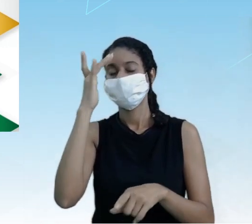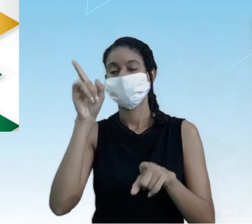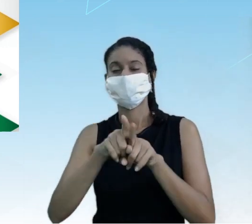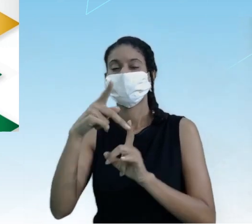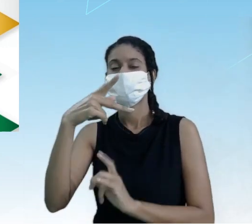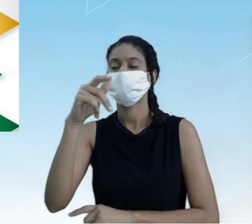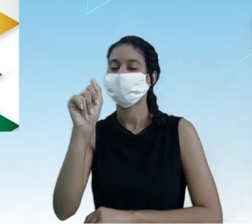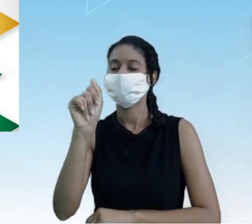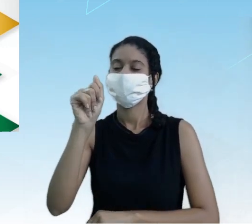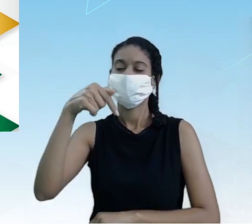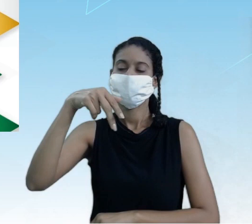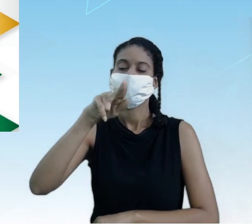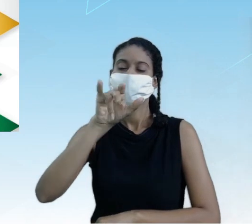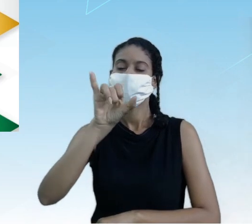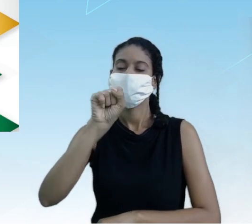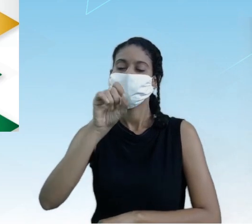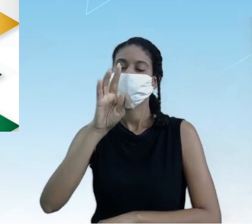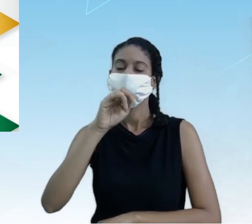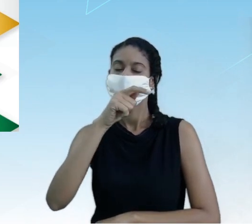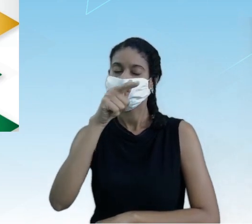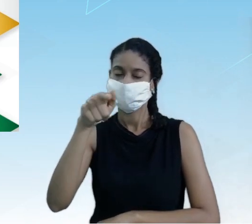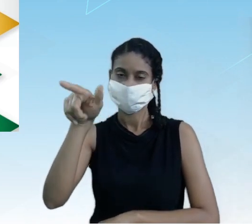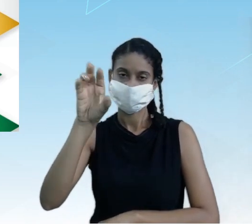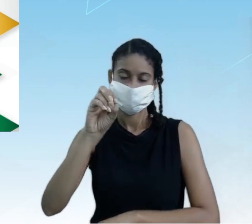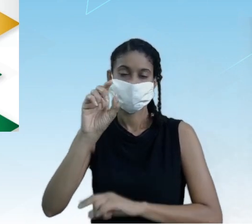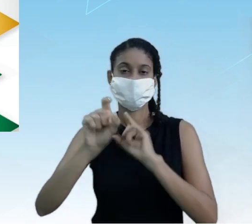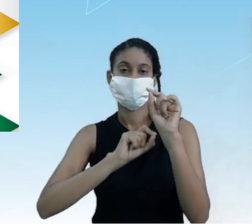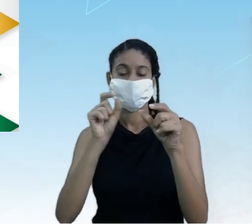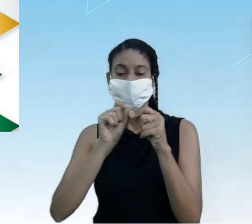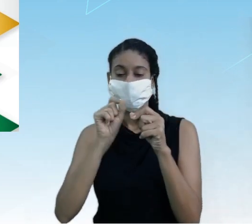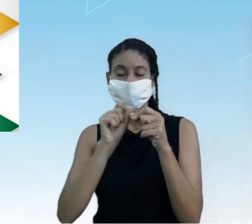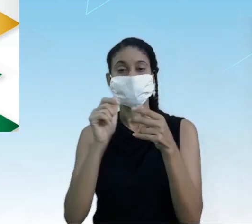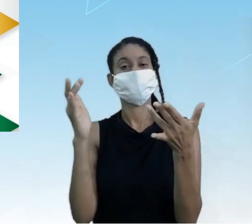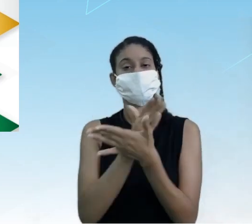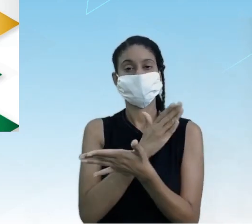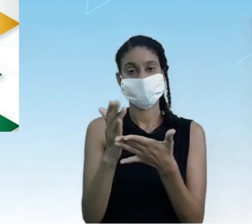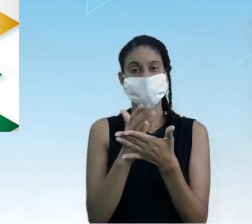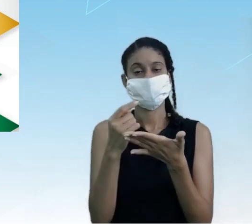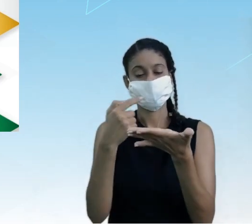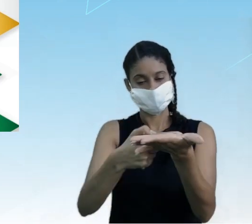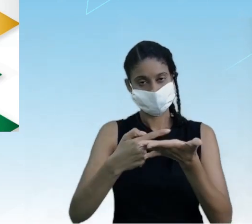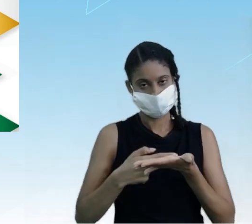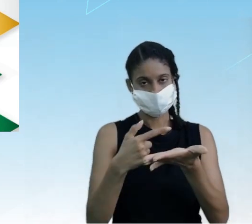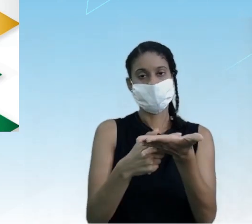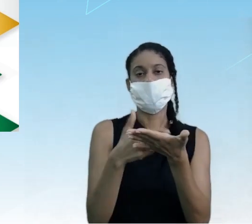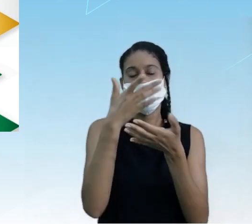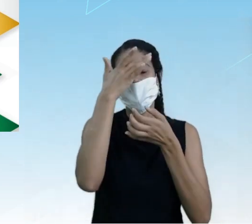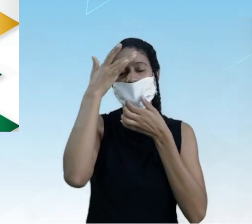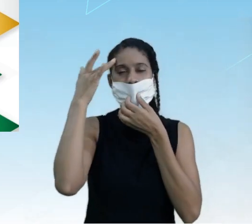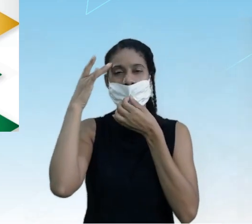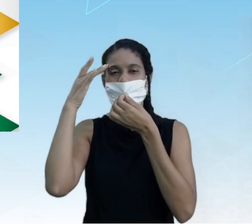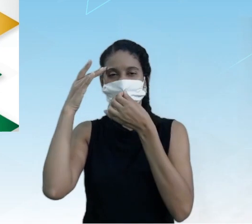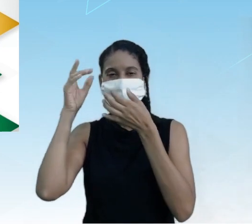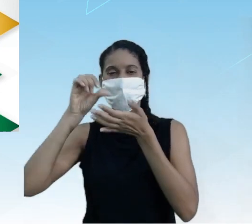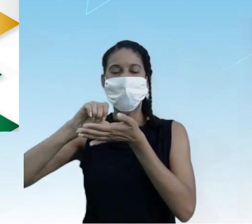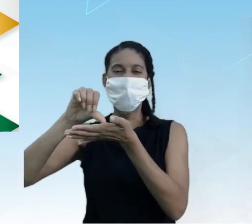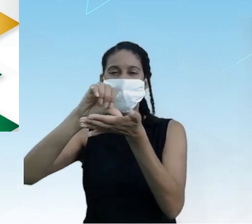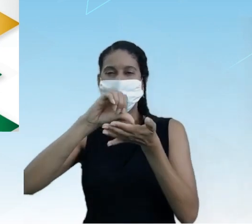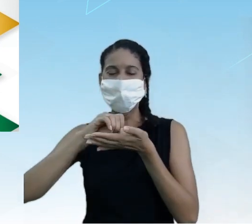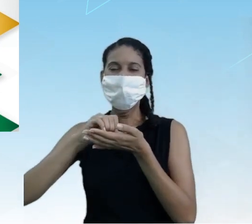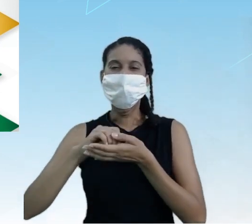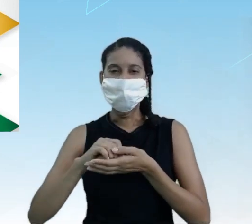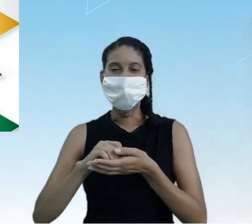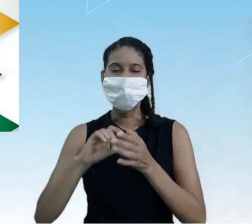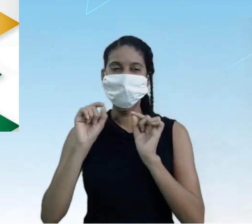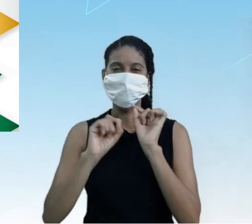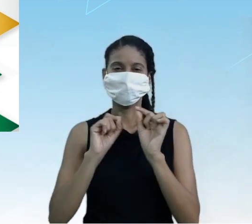Paquistão, da Índia e do Paquistão também. E aí eles fazem alguns contratos com esses colonizadores, e